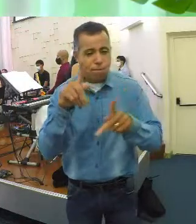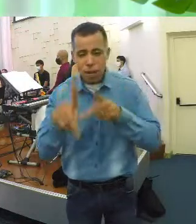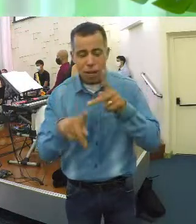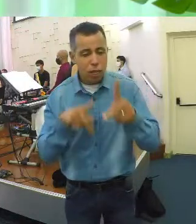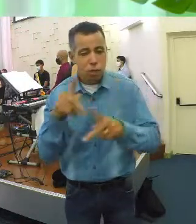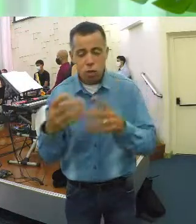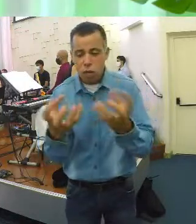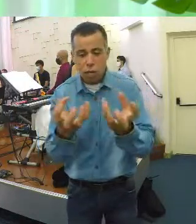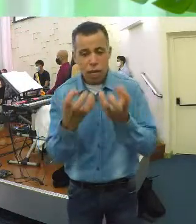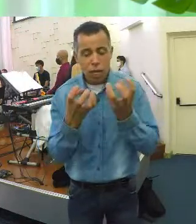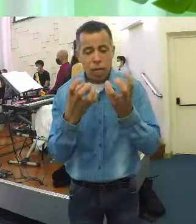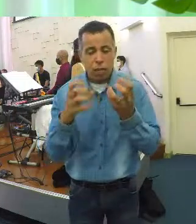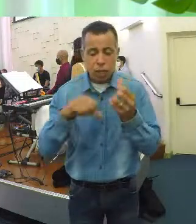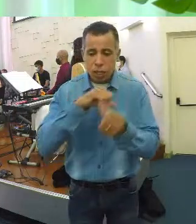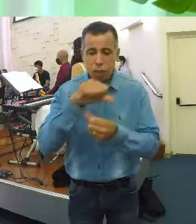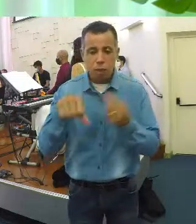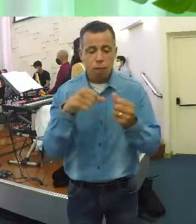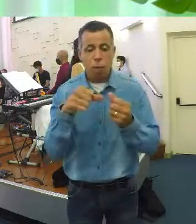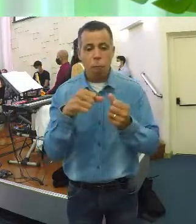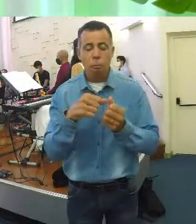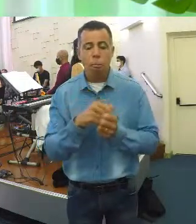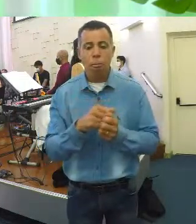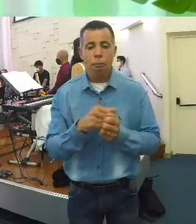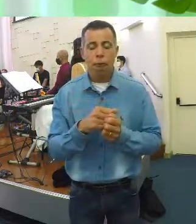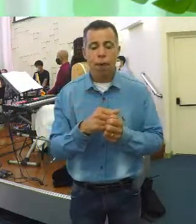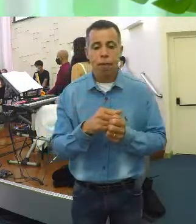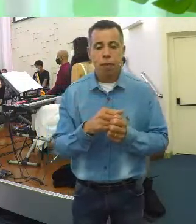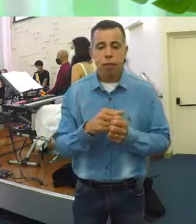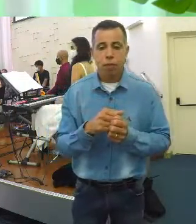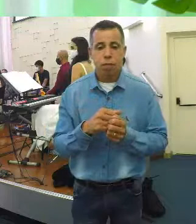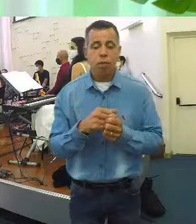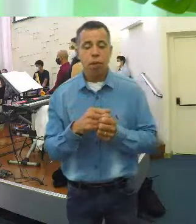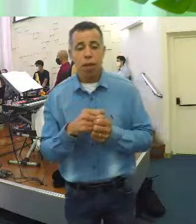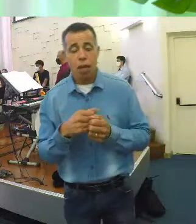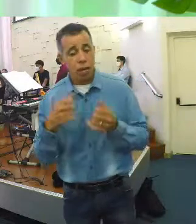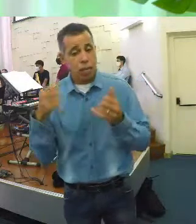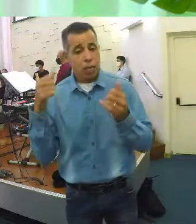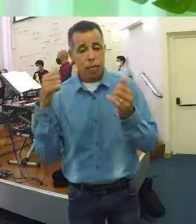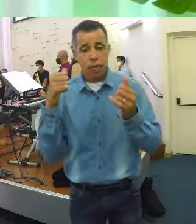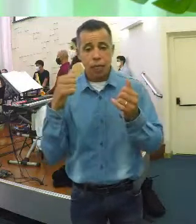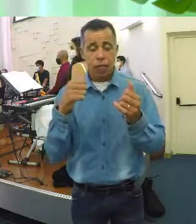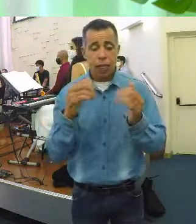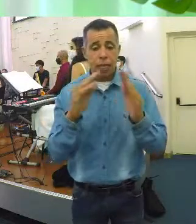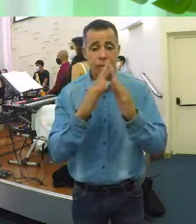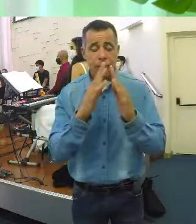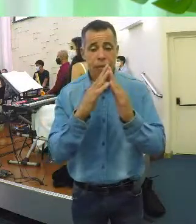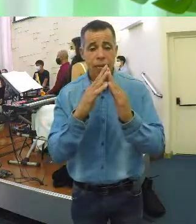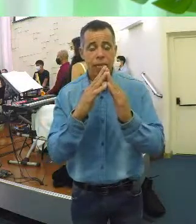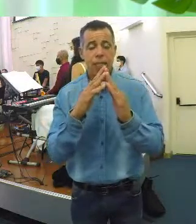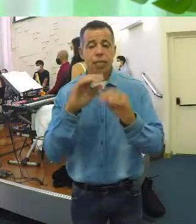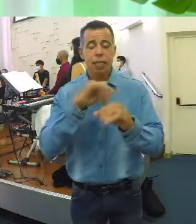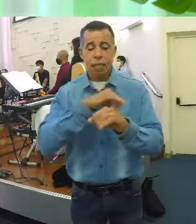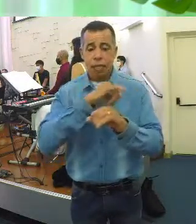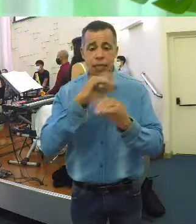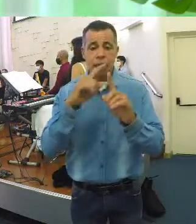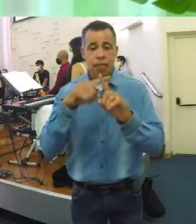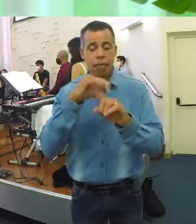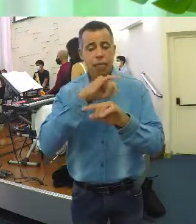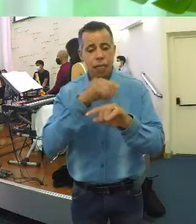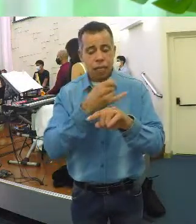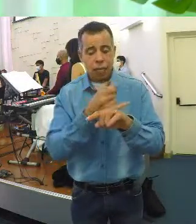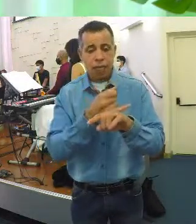Senhor. A notícia a respeito deles chegou aos ouvidos da igreja que estava em Jerusalém, e enviaram